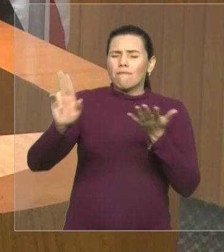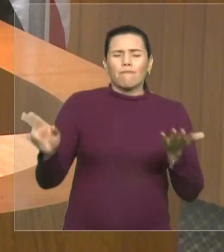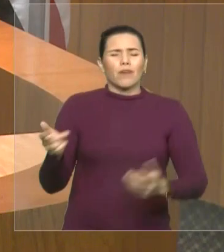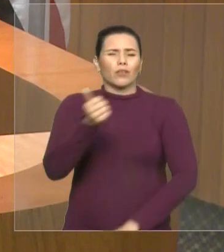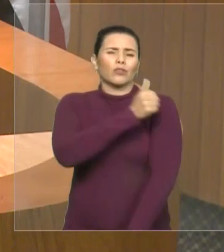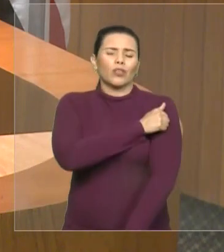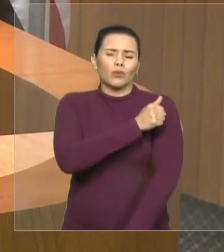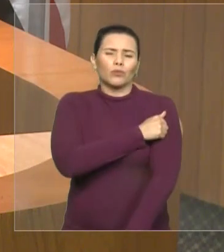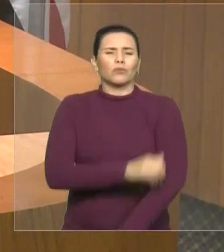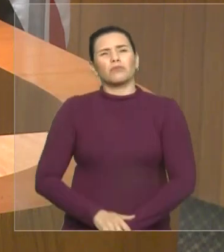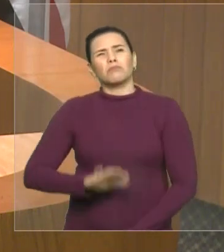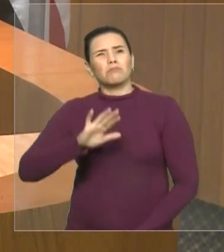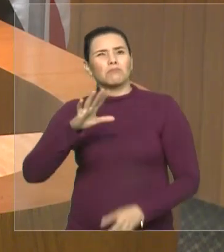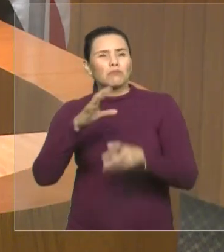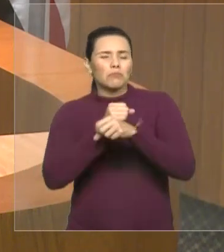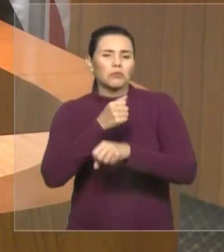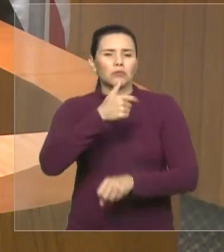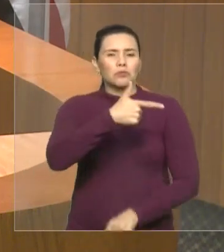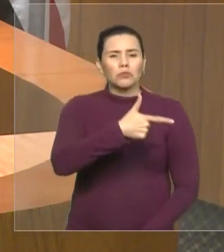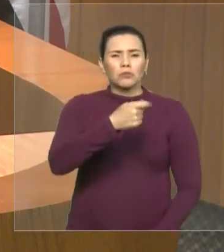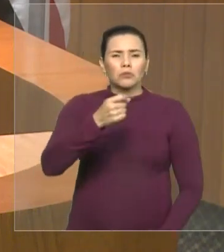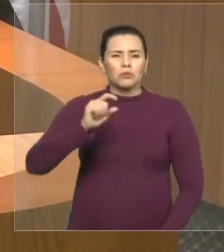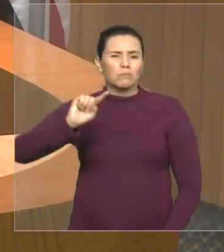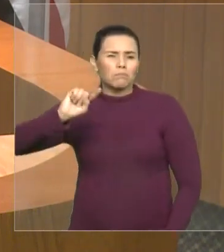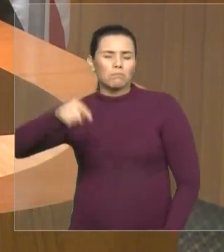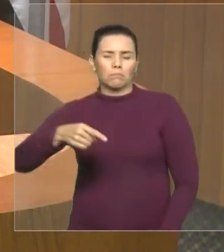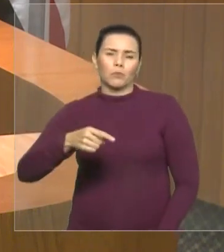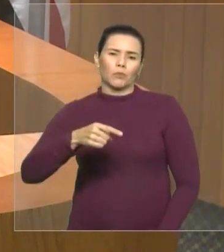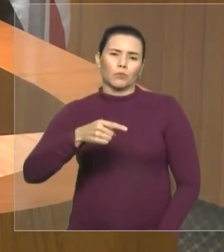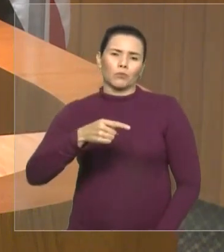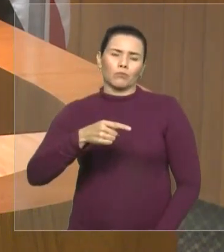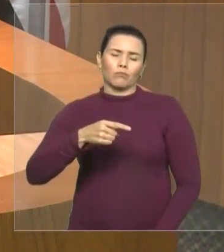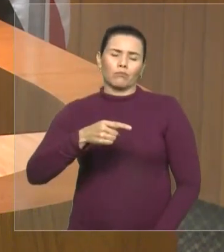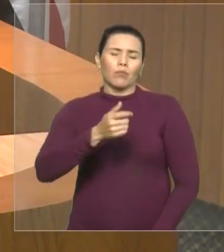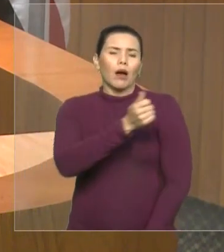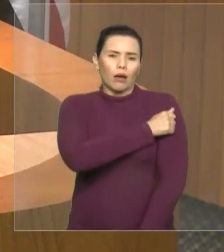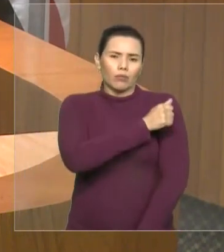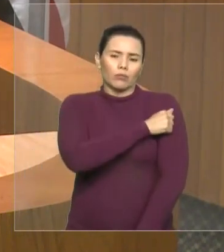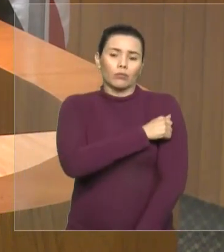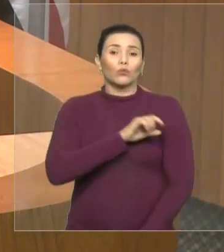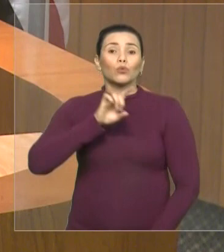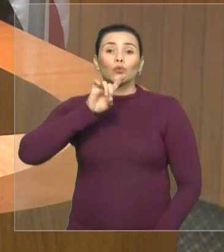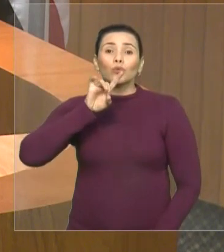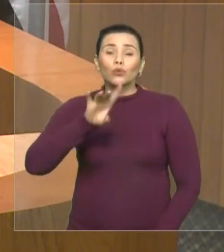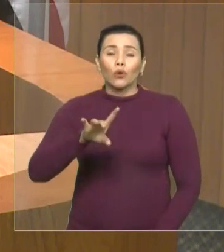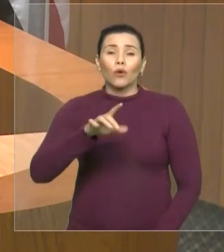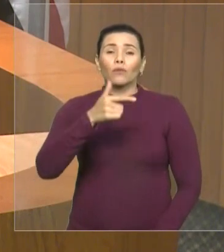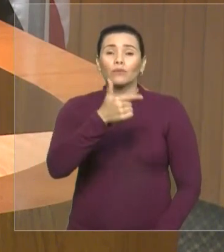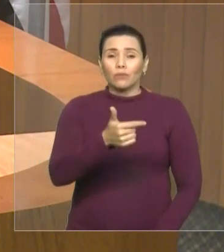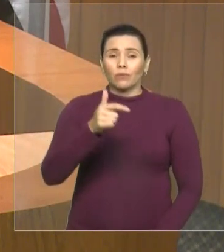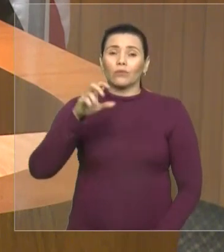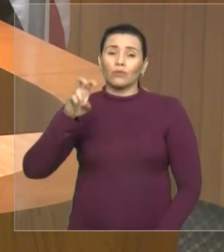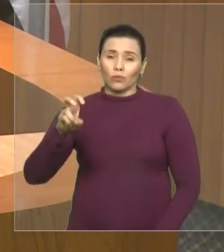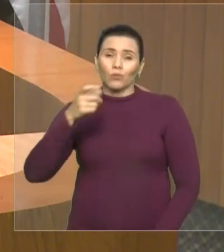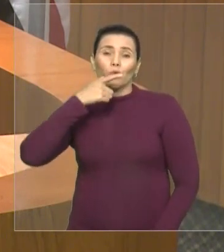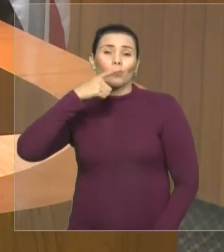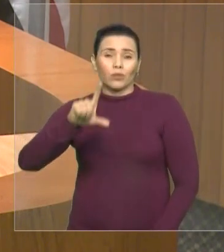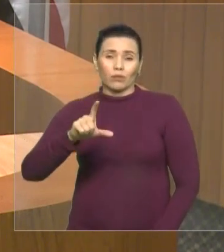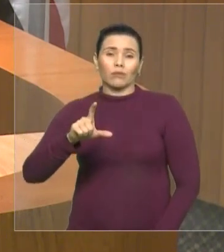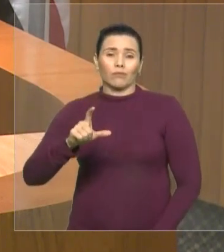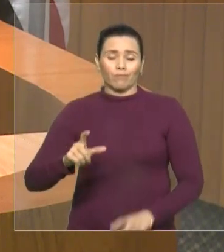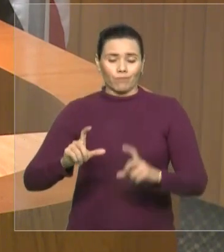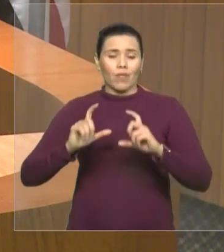estudantes da região do Maranhão e somente 25 medalhistas. Parabéns a esses alunos,